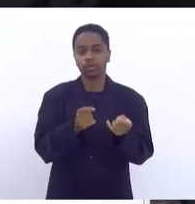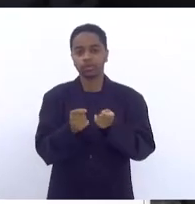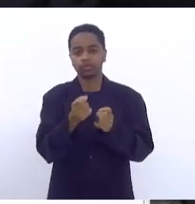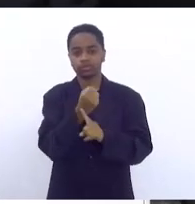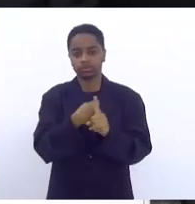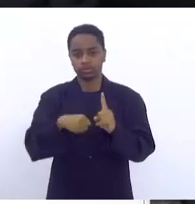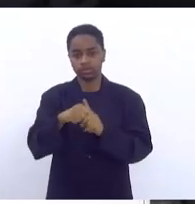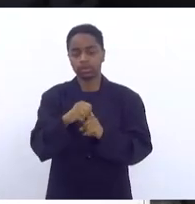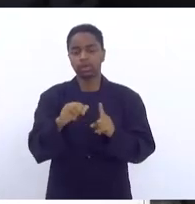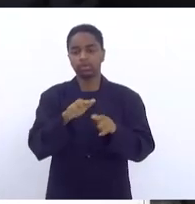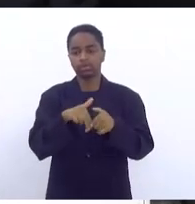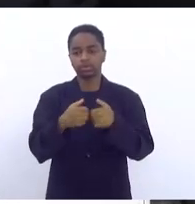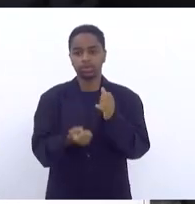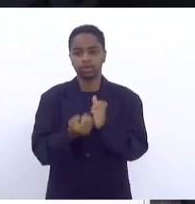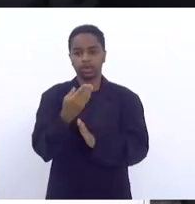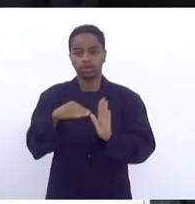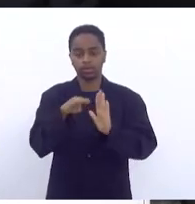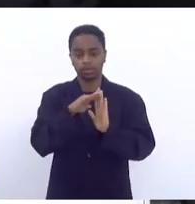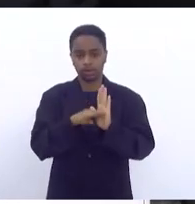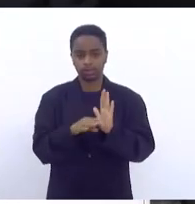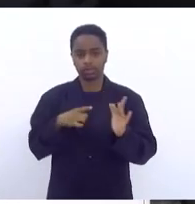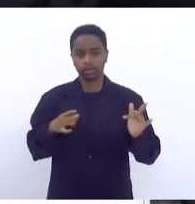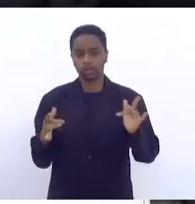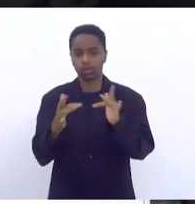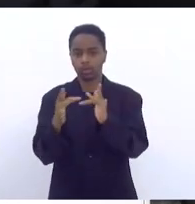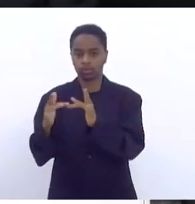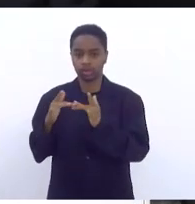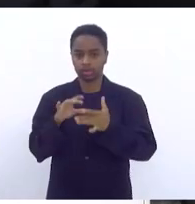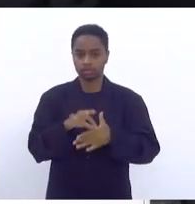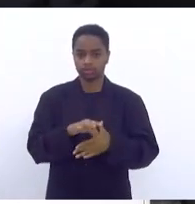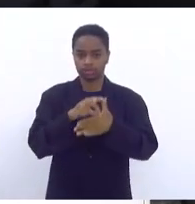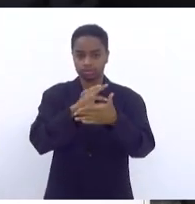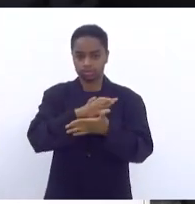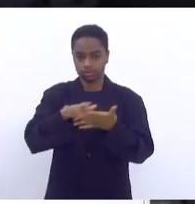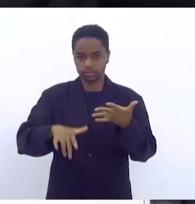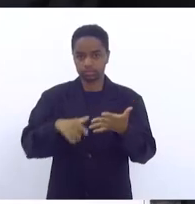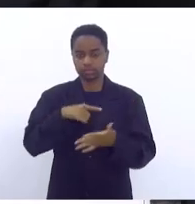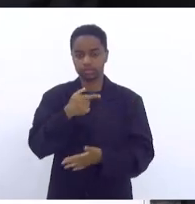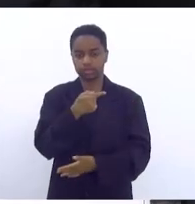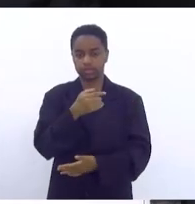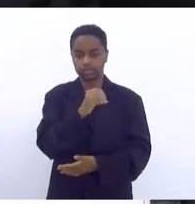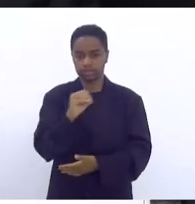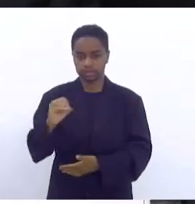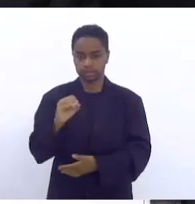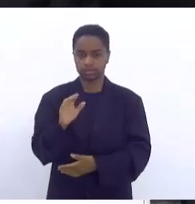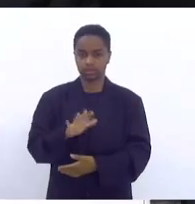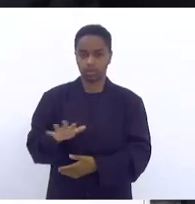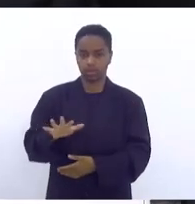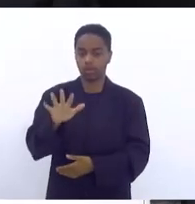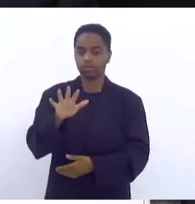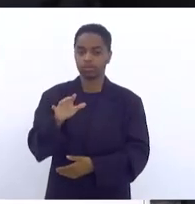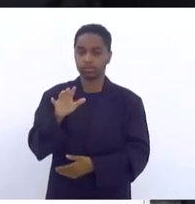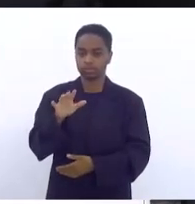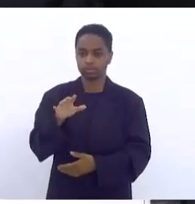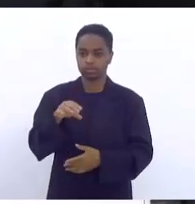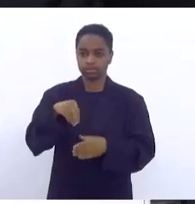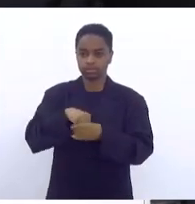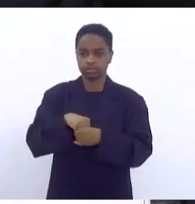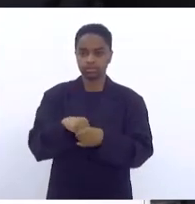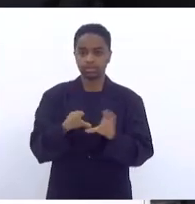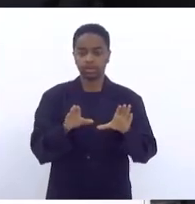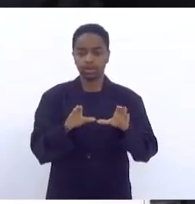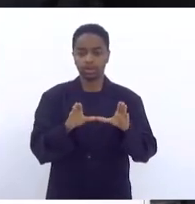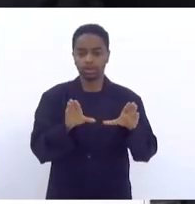programa chamado afluência que é um programa que faz contato direto com as lideranças nós temos 700 comunidades no nossos blocos um e